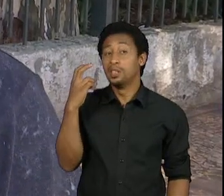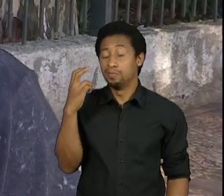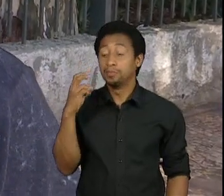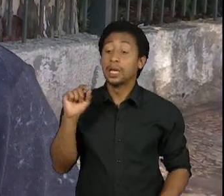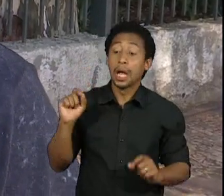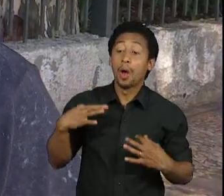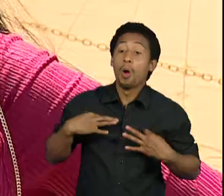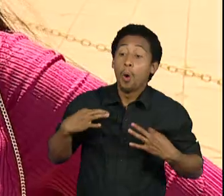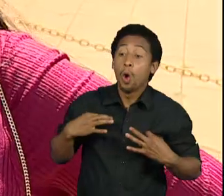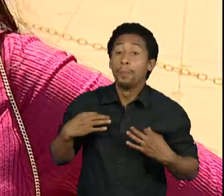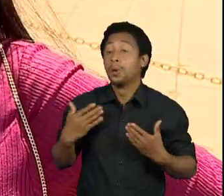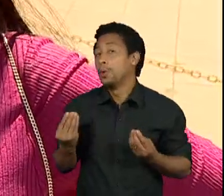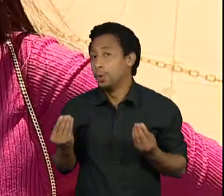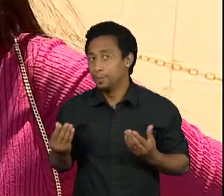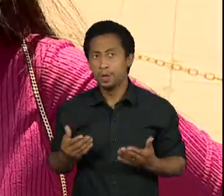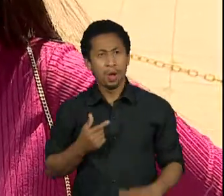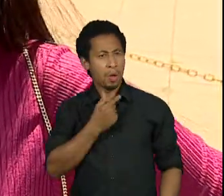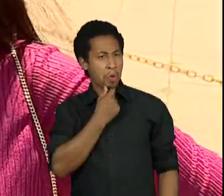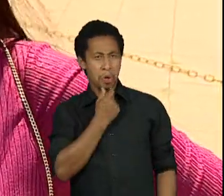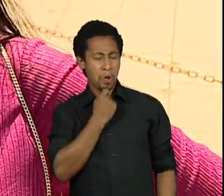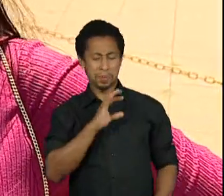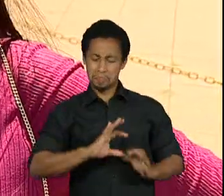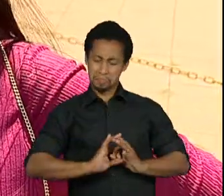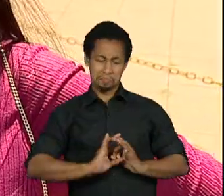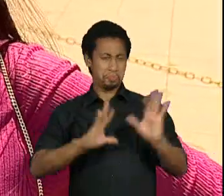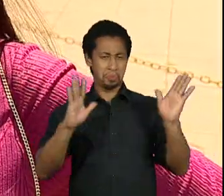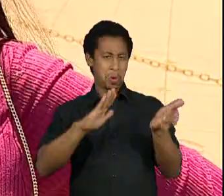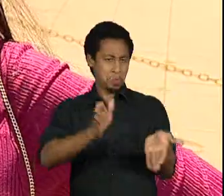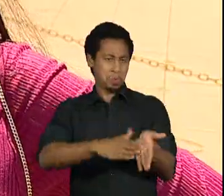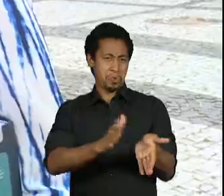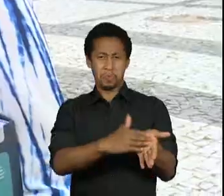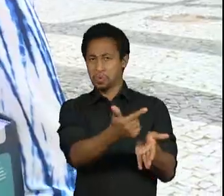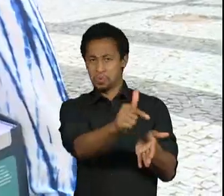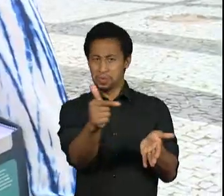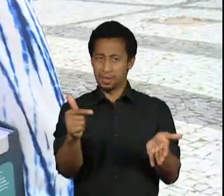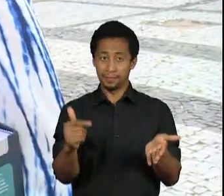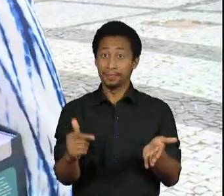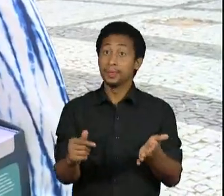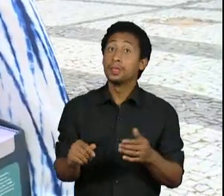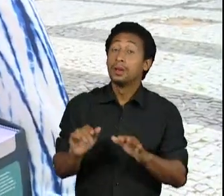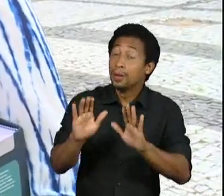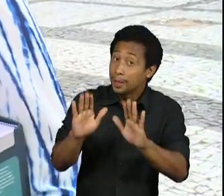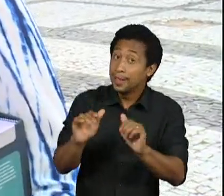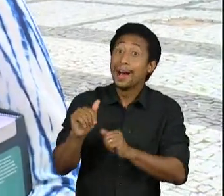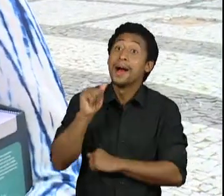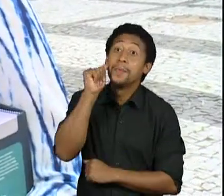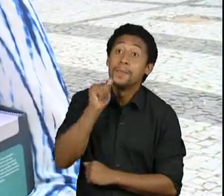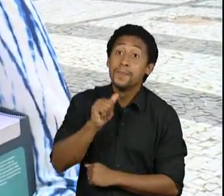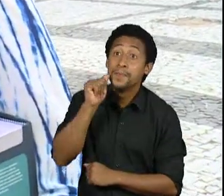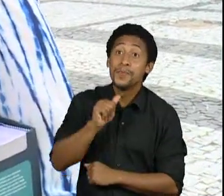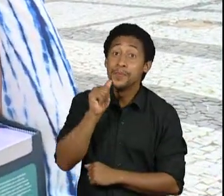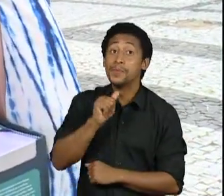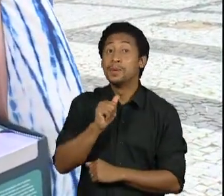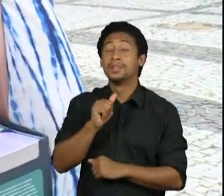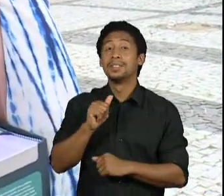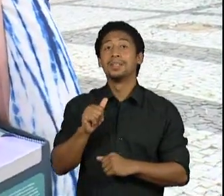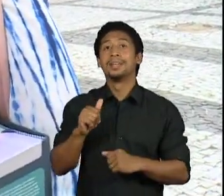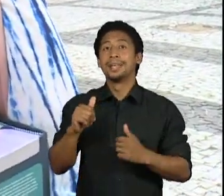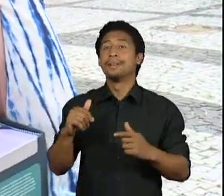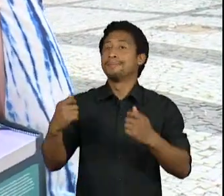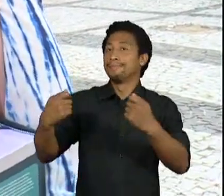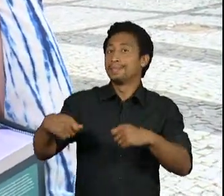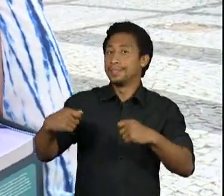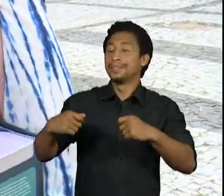vai deixar de fazer. Homem não é cobrado, de forma alguma. Cobram que as mulheres estejam mais alinhadas